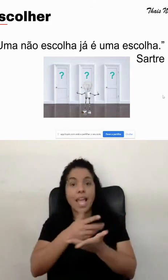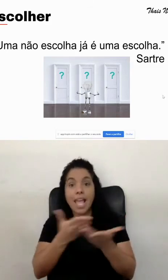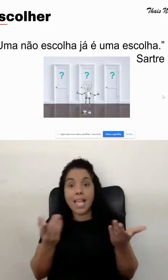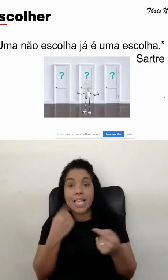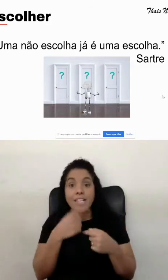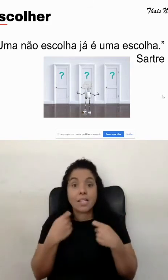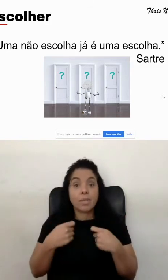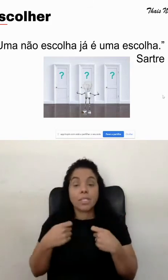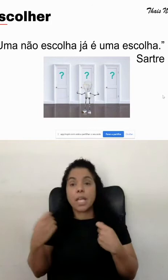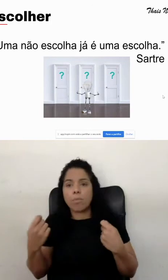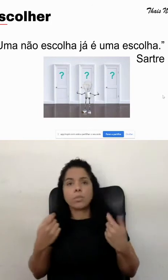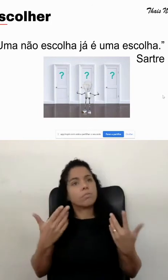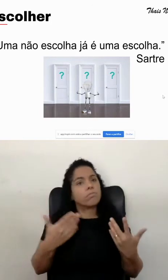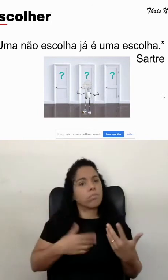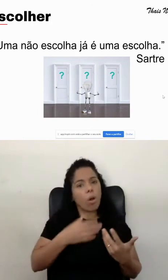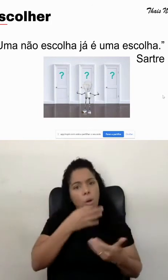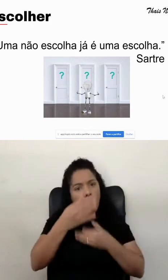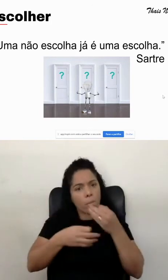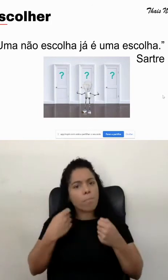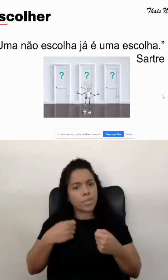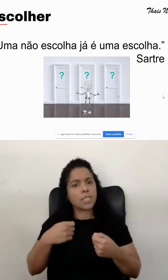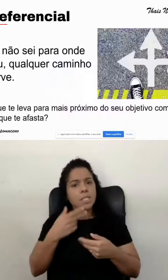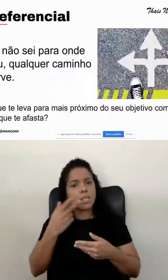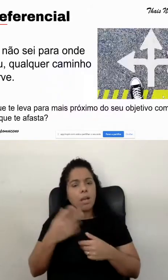precisa de nos posicionar diante delas.